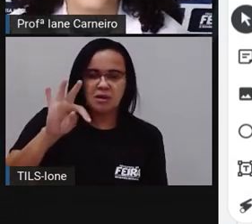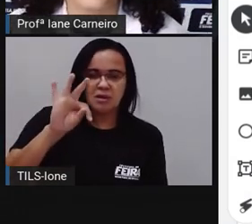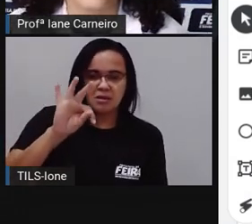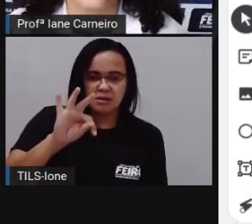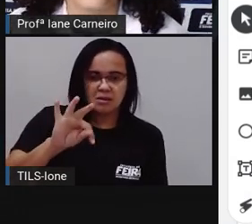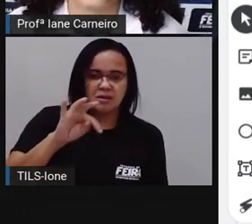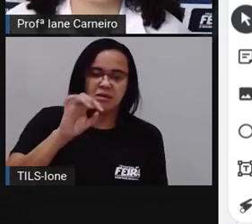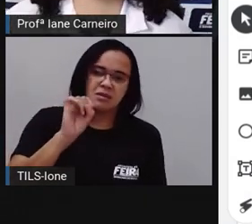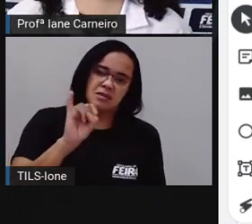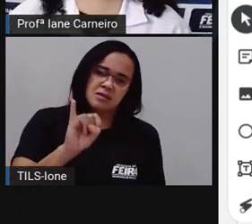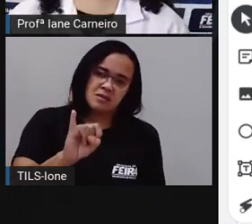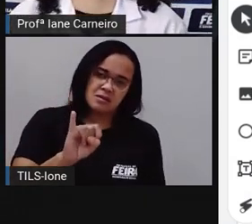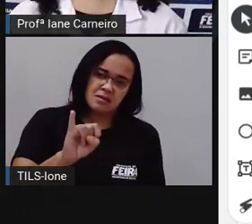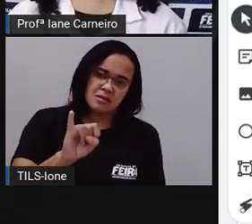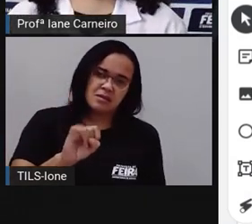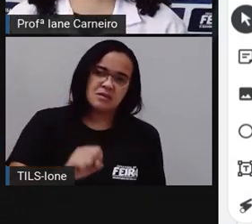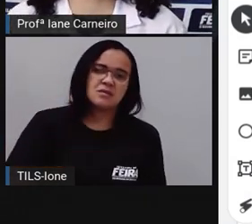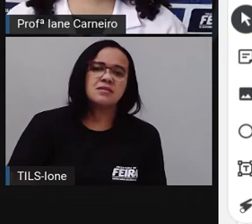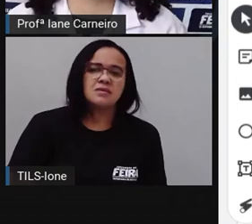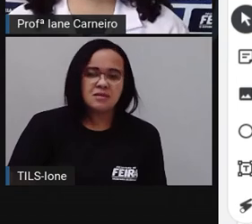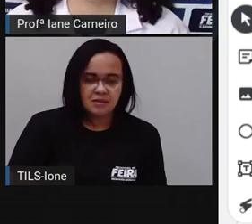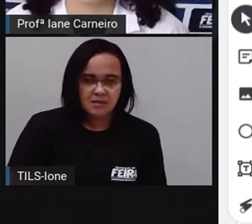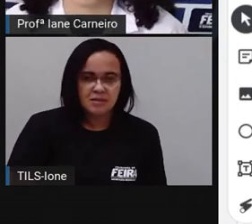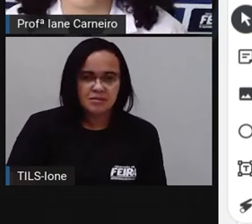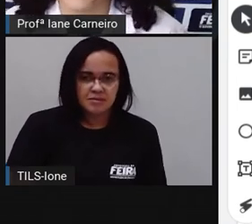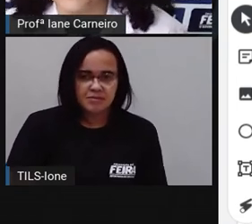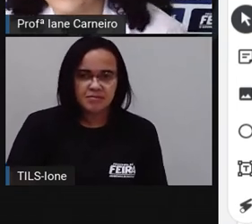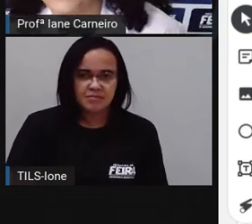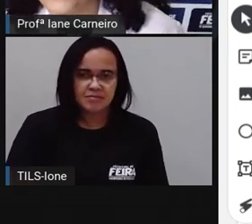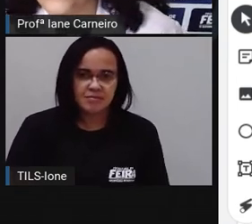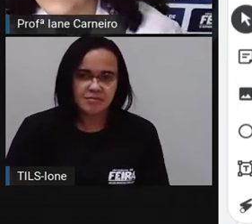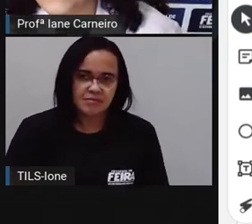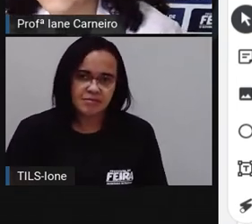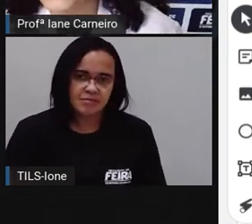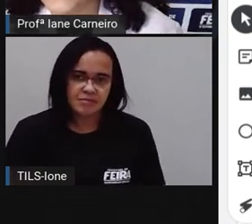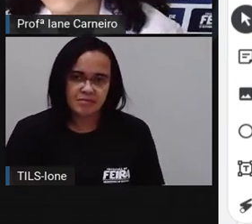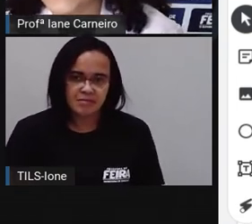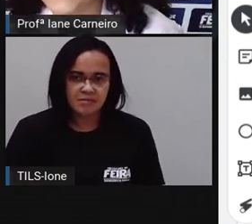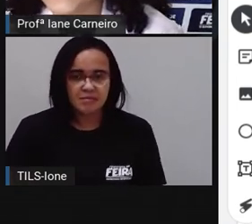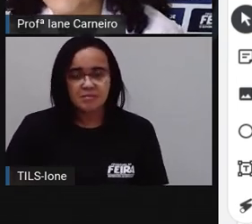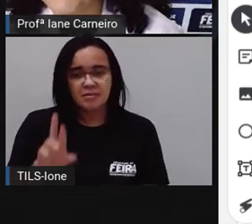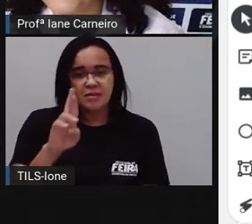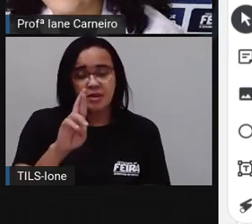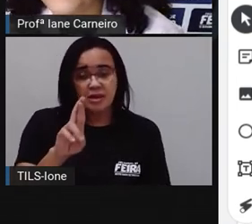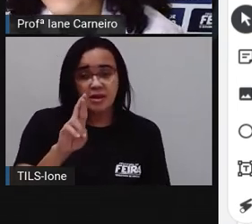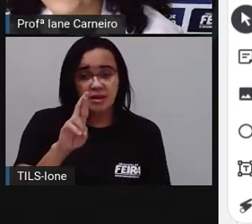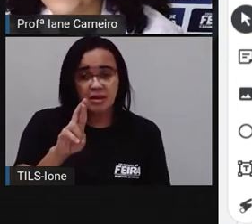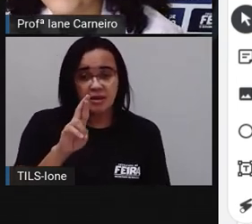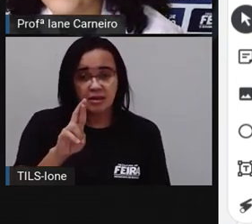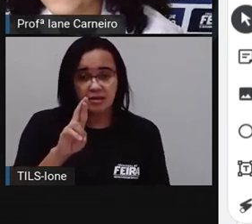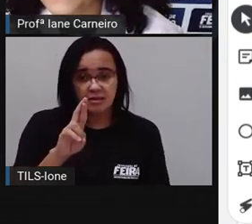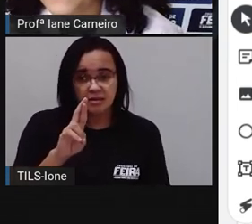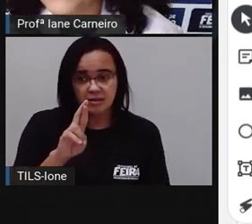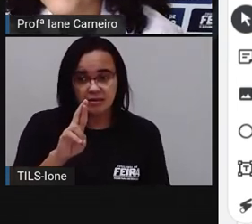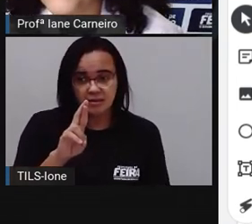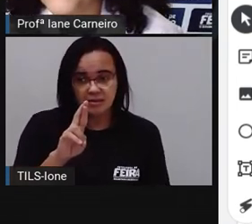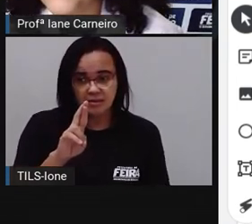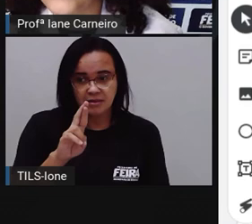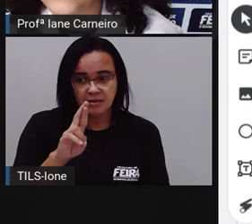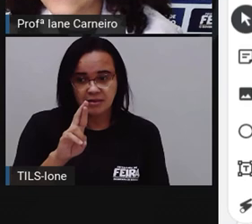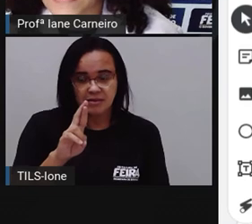Qua. Ti. Certo? Com a letra R. Deixa eu